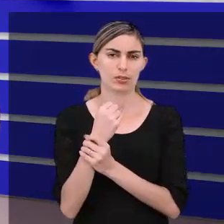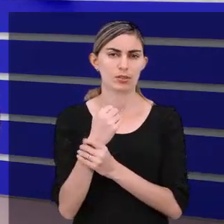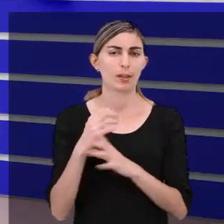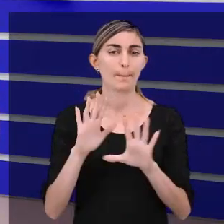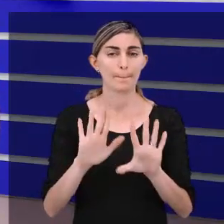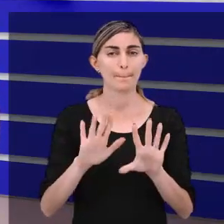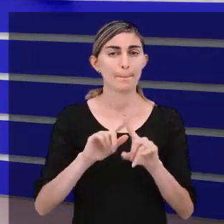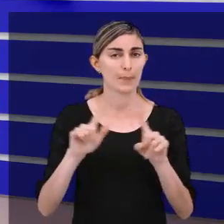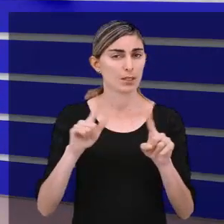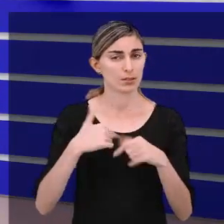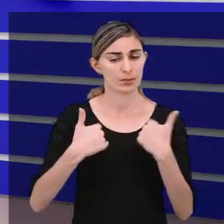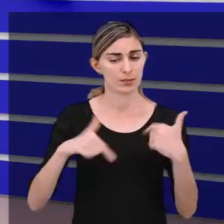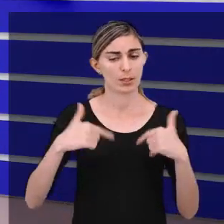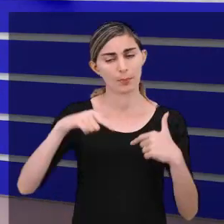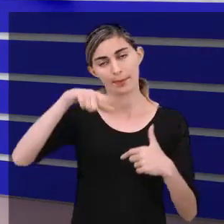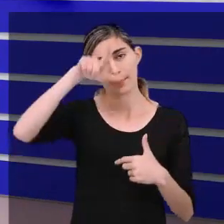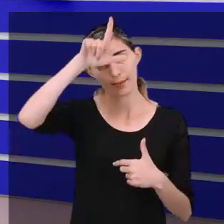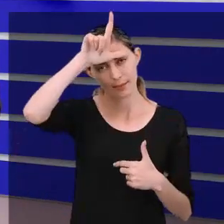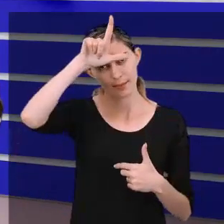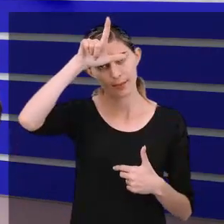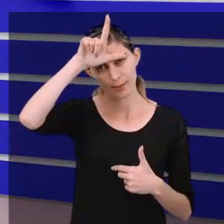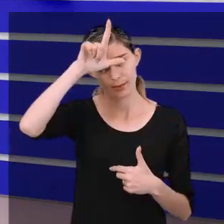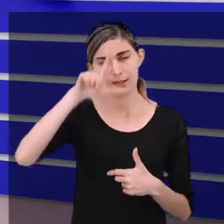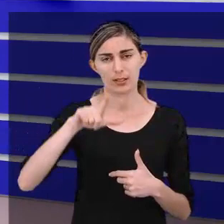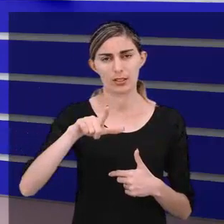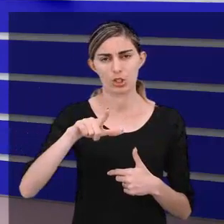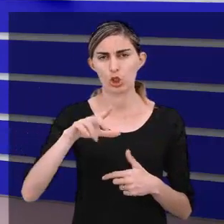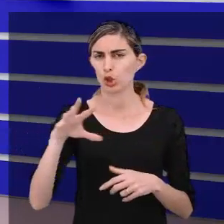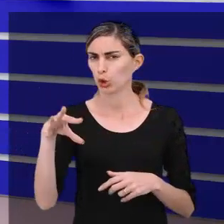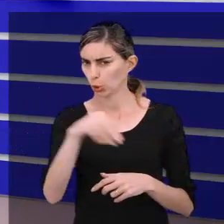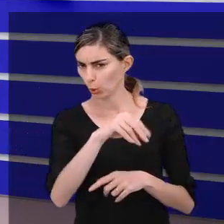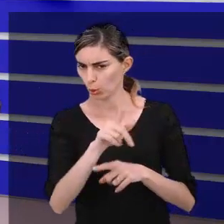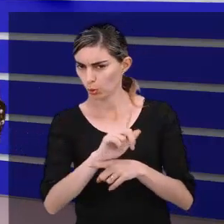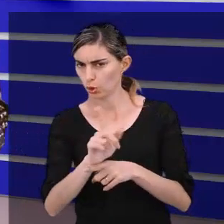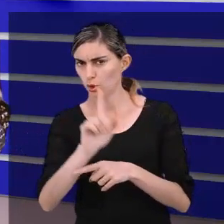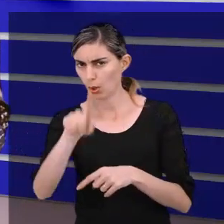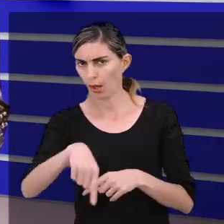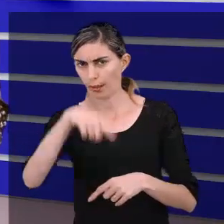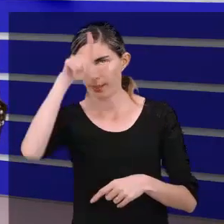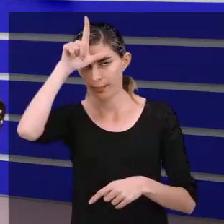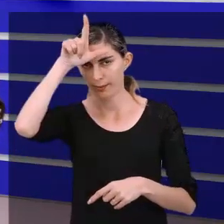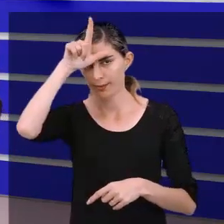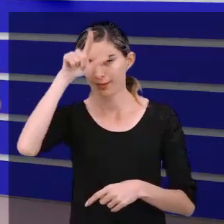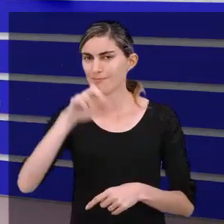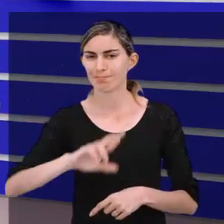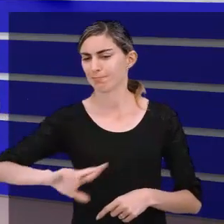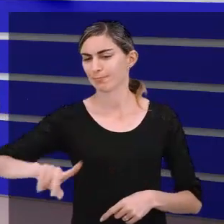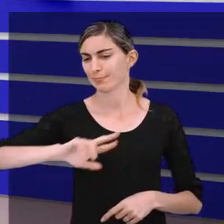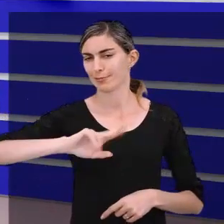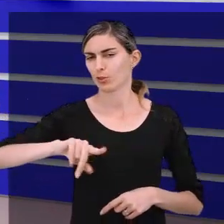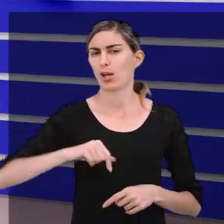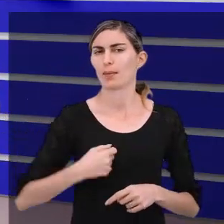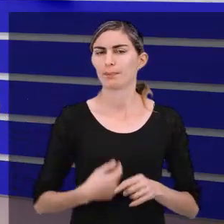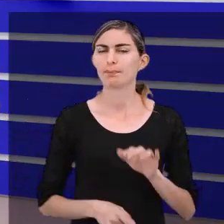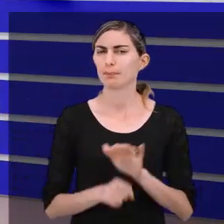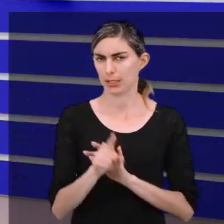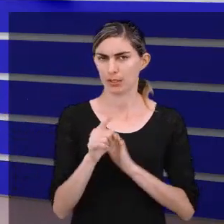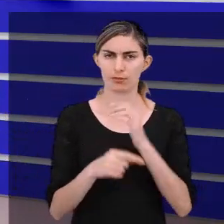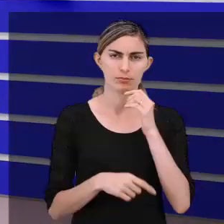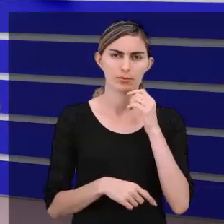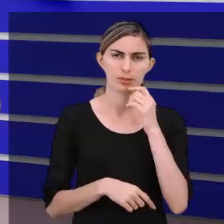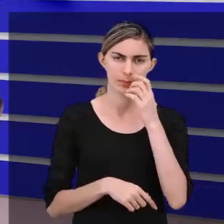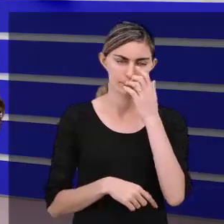com líderes. Na verdade, nem todo gestor é um líder. Essa é uma pergunta, tá?